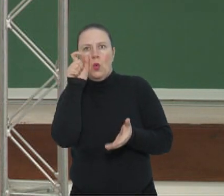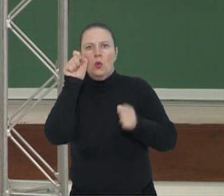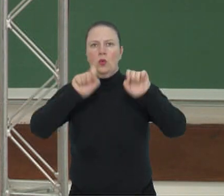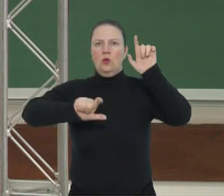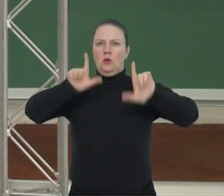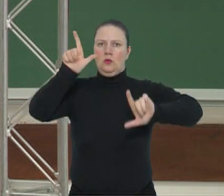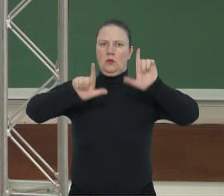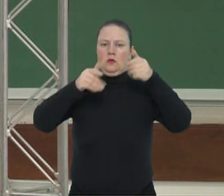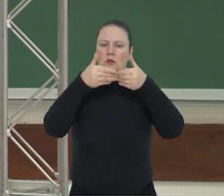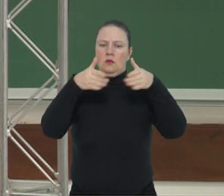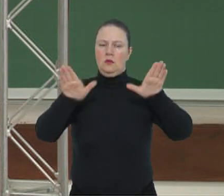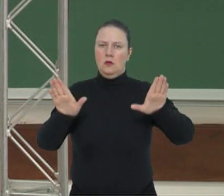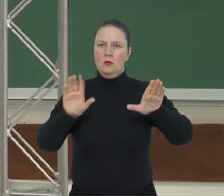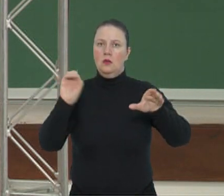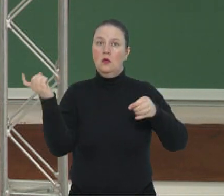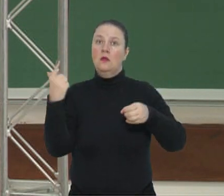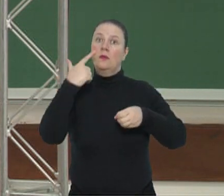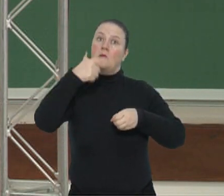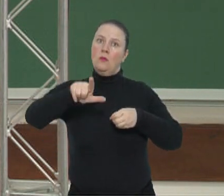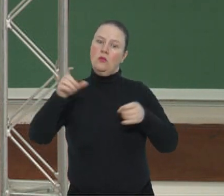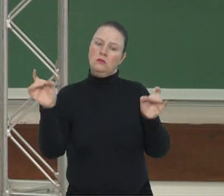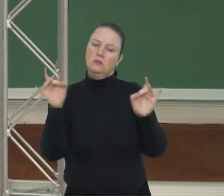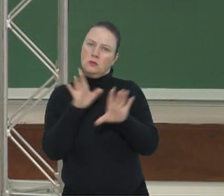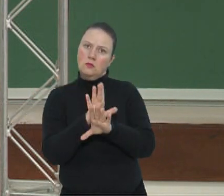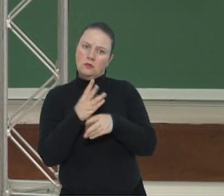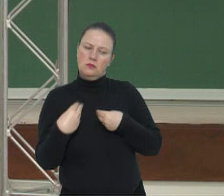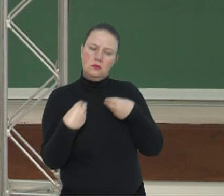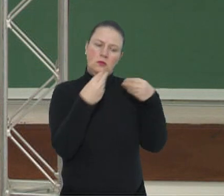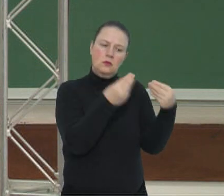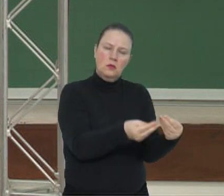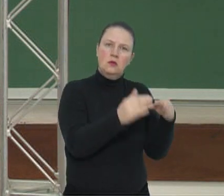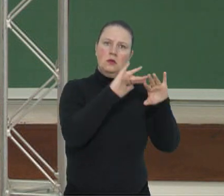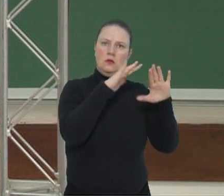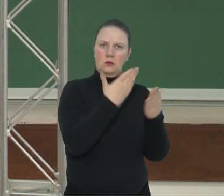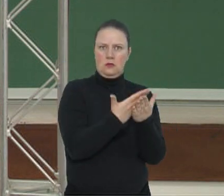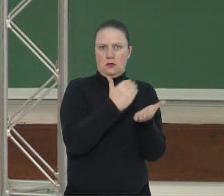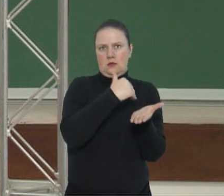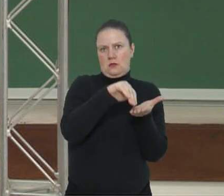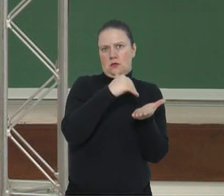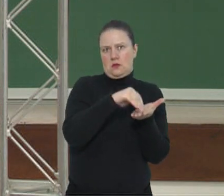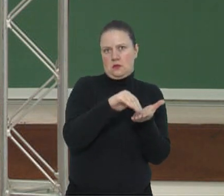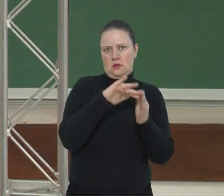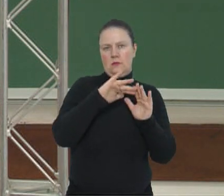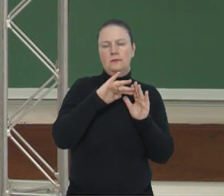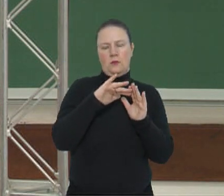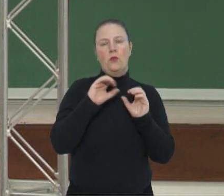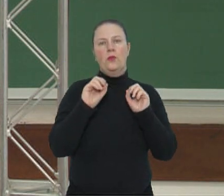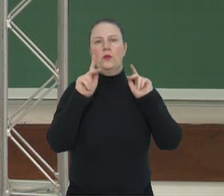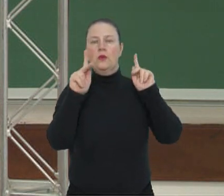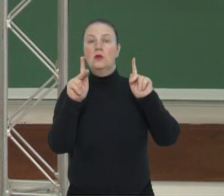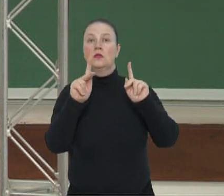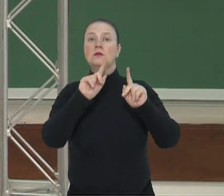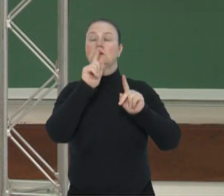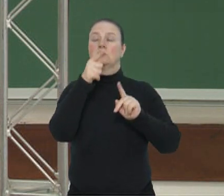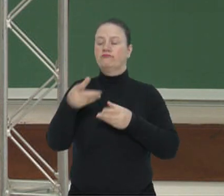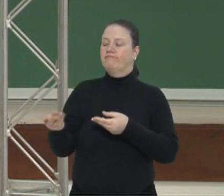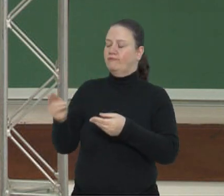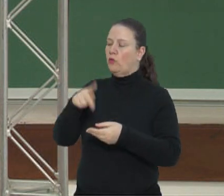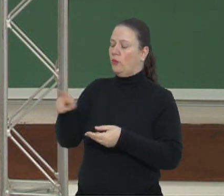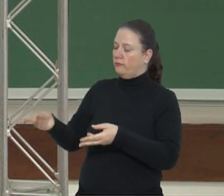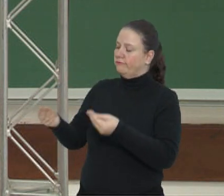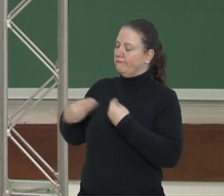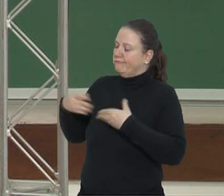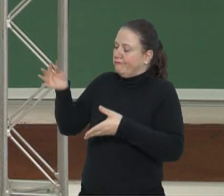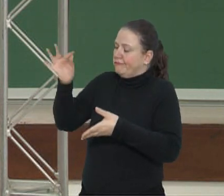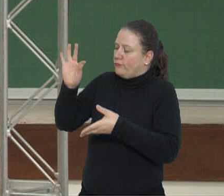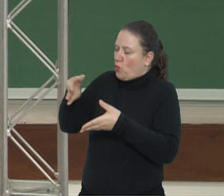TV e entregue-as na secretaria aí da sua escola ou do seu colégio, ok? O professor depois corrige e dá